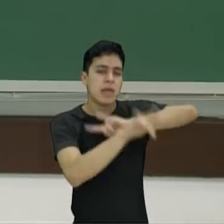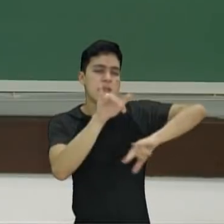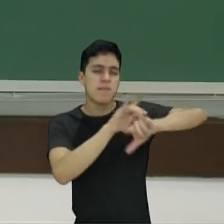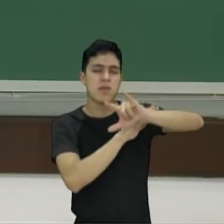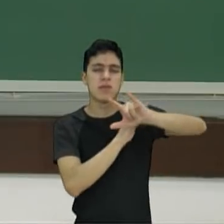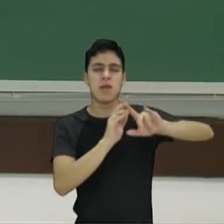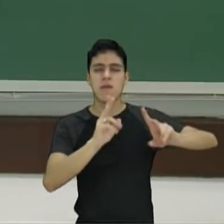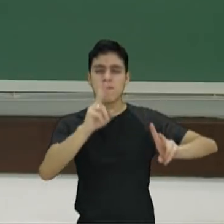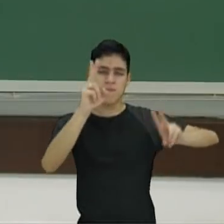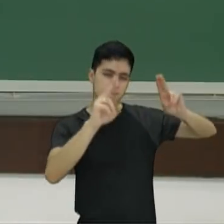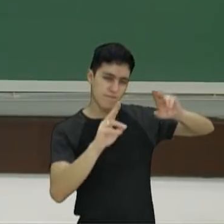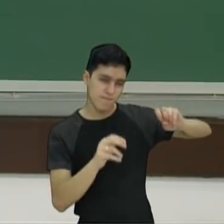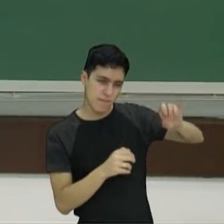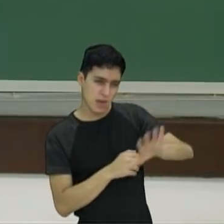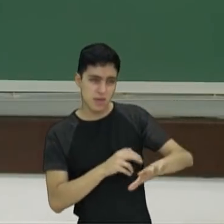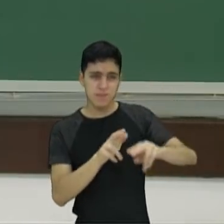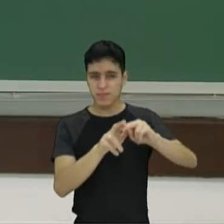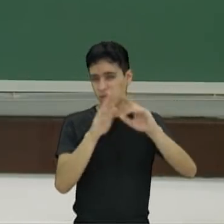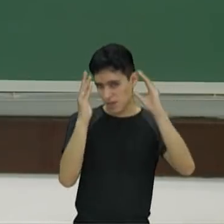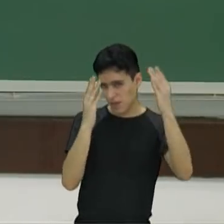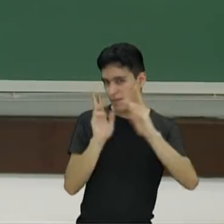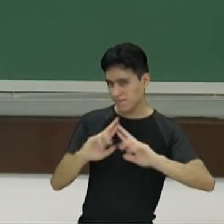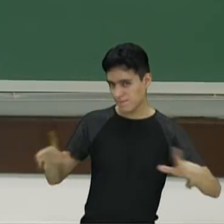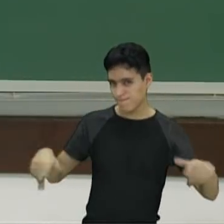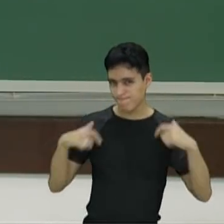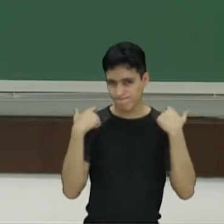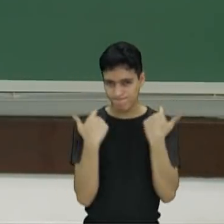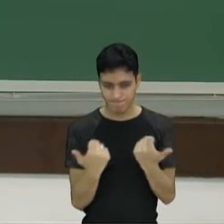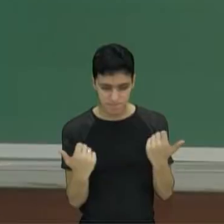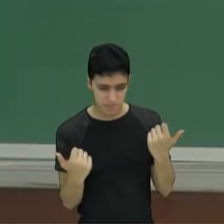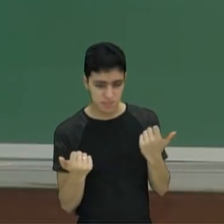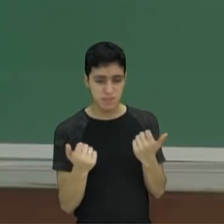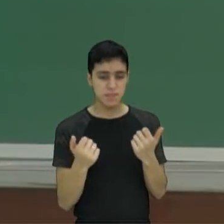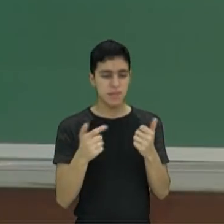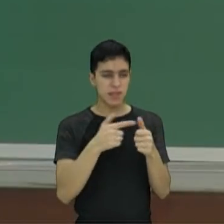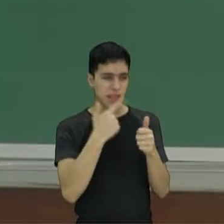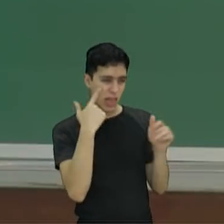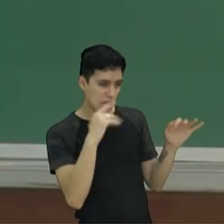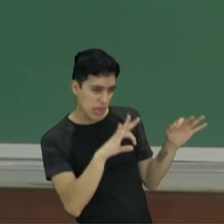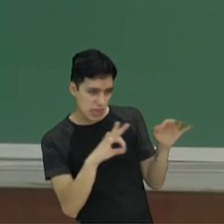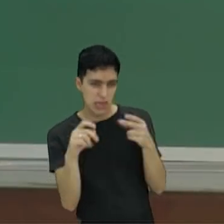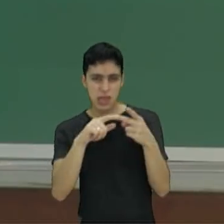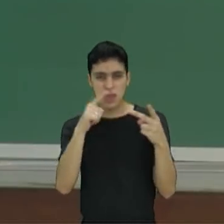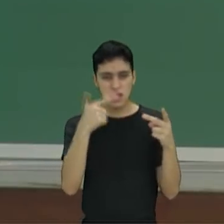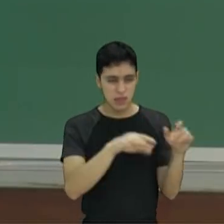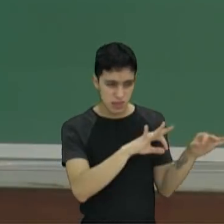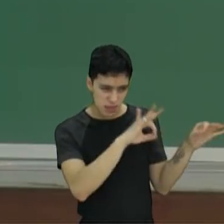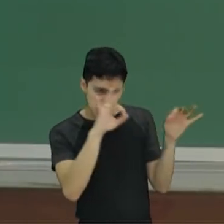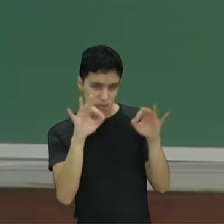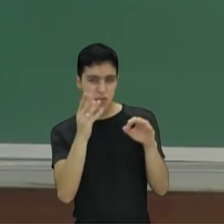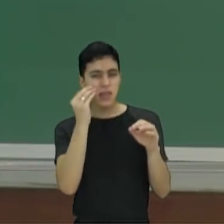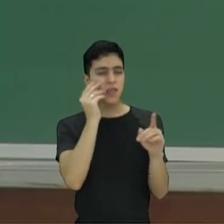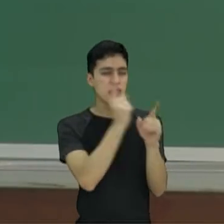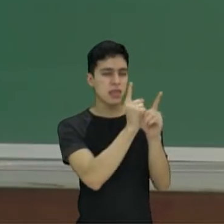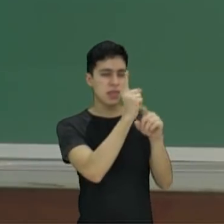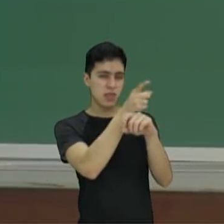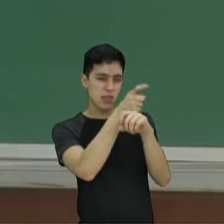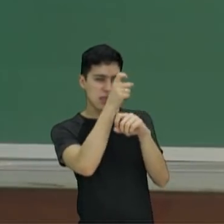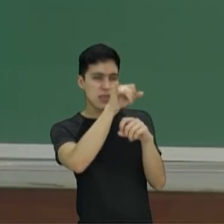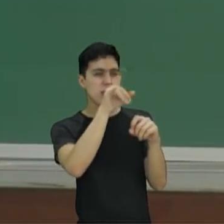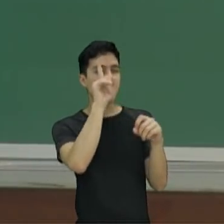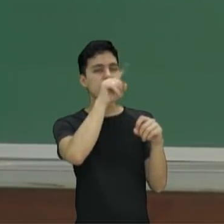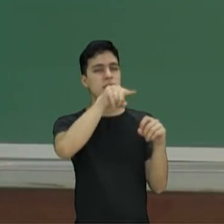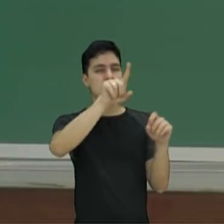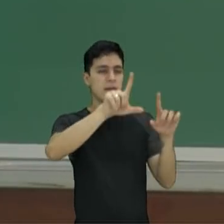do vídeo. Então, por isso, é uma análise diferente. Eles estavam vendo e revendo o vídeo e tentando achar alguma falha na